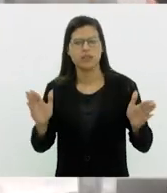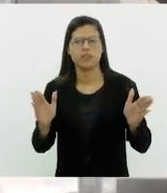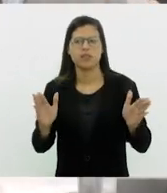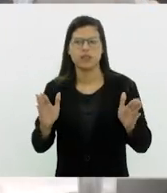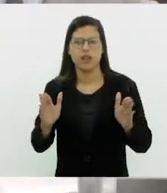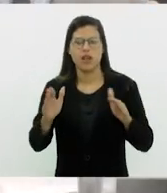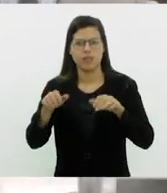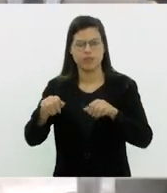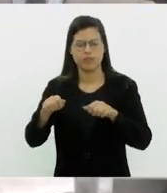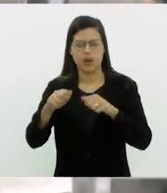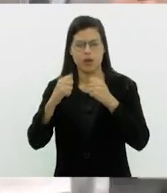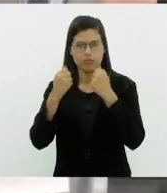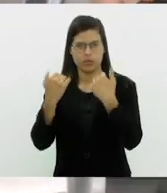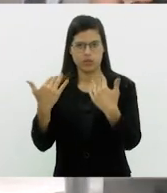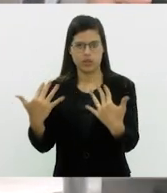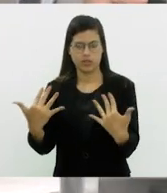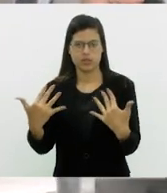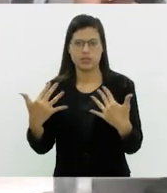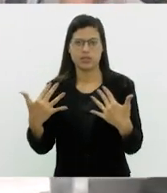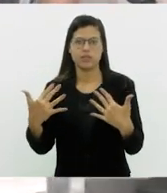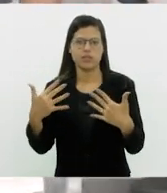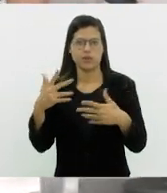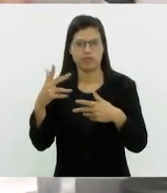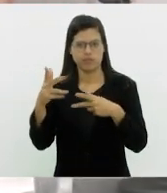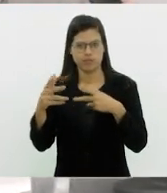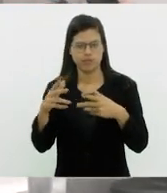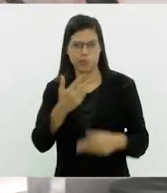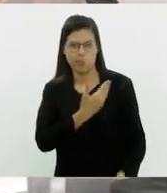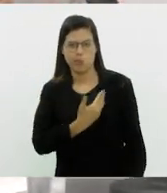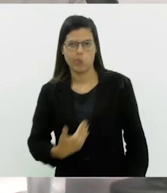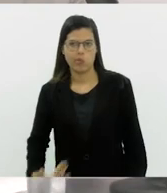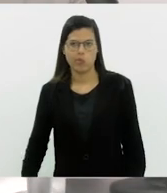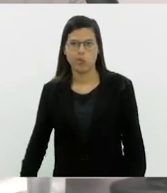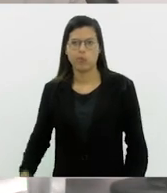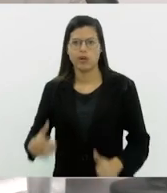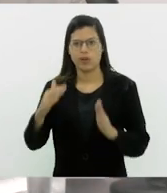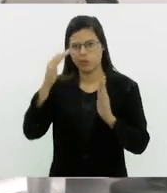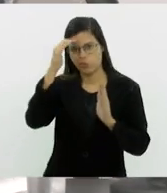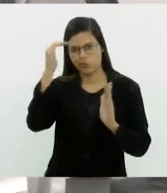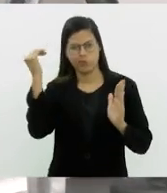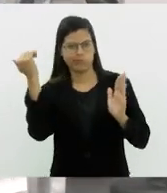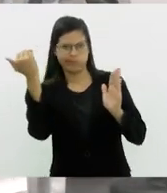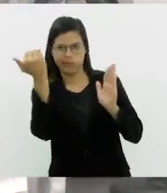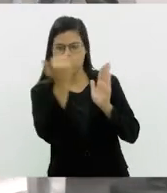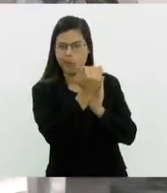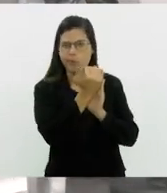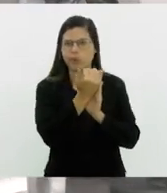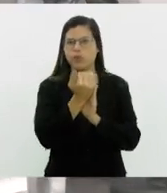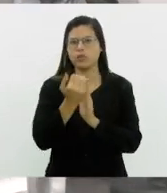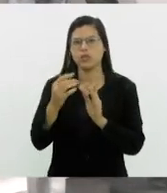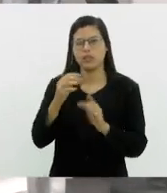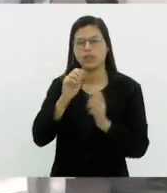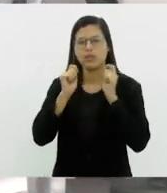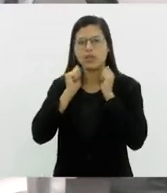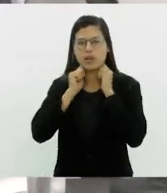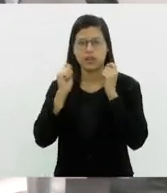pública conjunta da Comissão do Cumpra-se, da Alerj e do Ministério Público